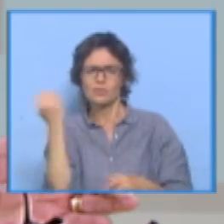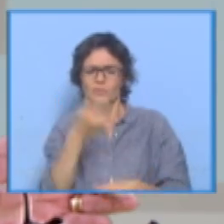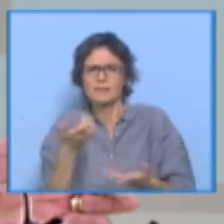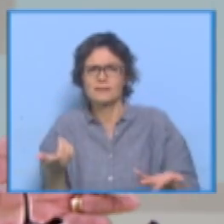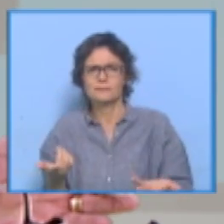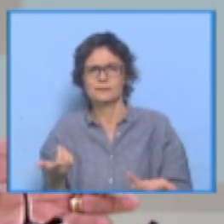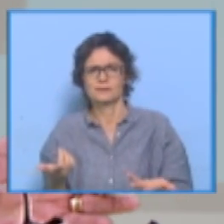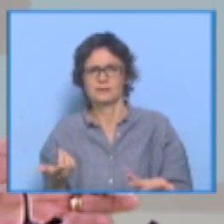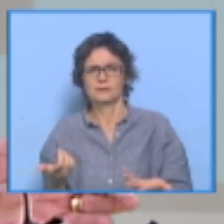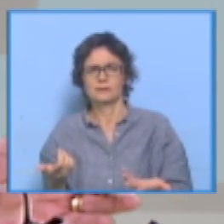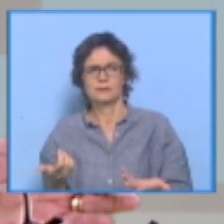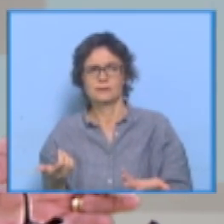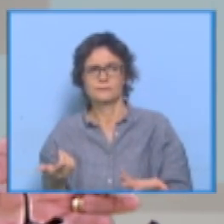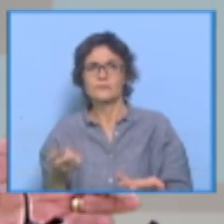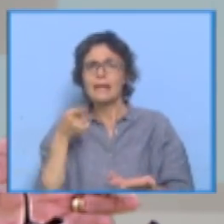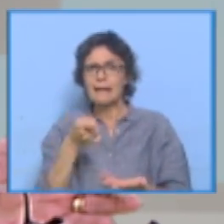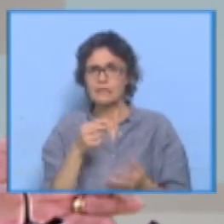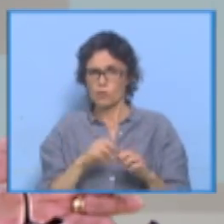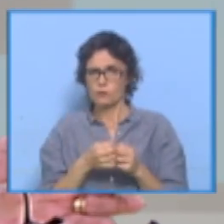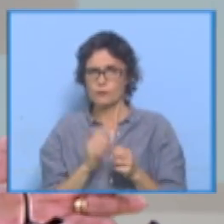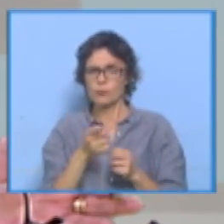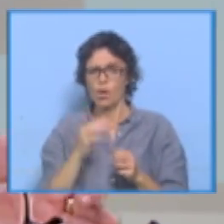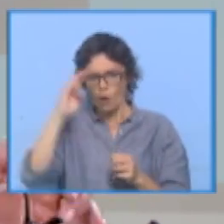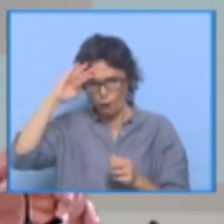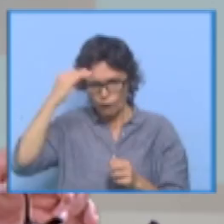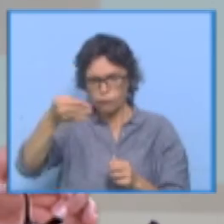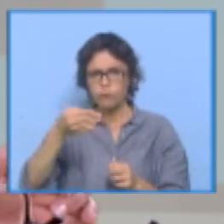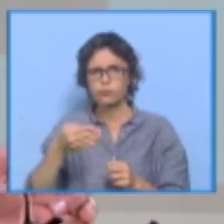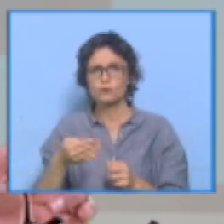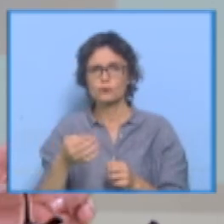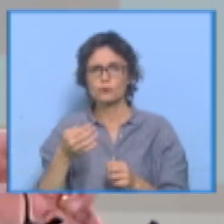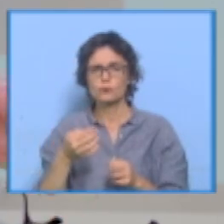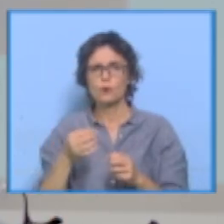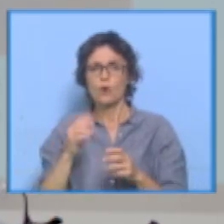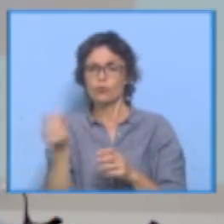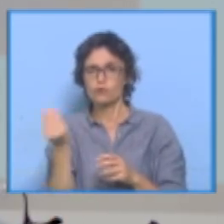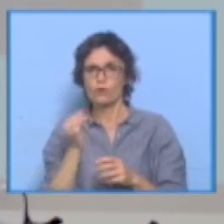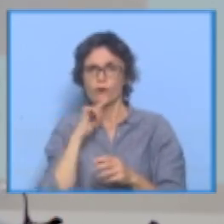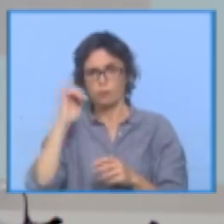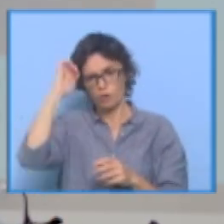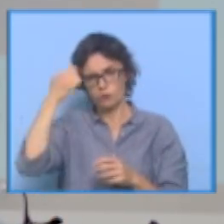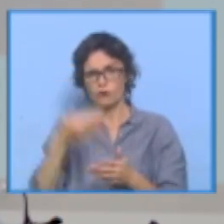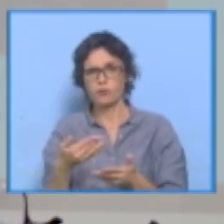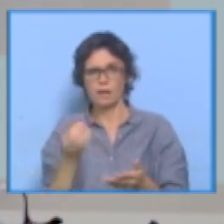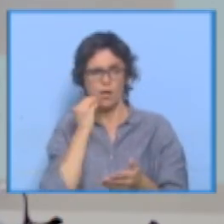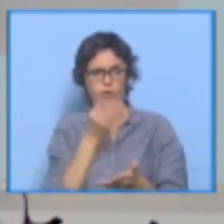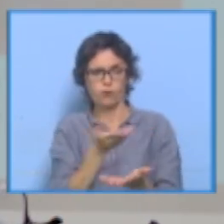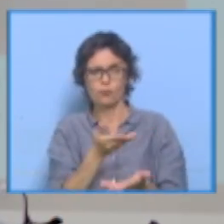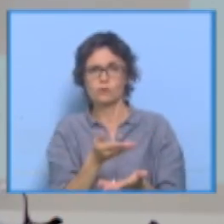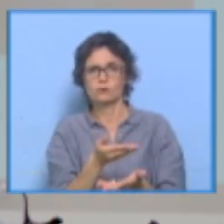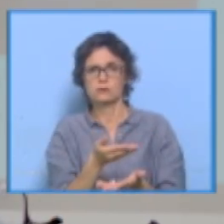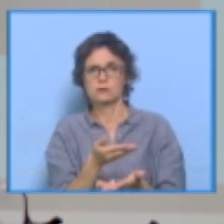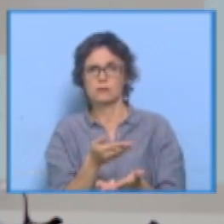Ou seja, aquilo que está em causa é o futuro dos nossos jovens. Portanto, nós devíamos estar a investir